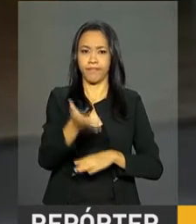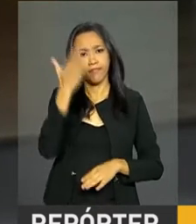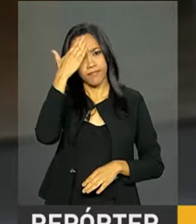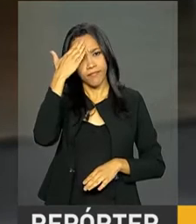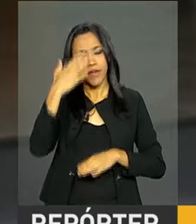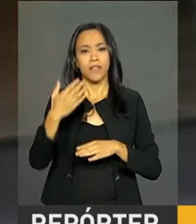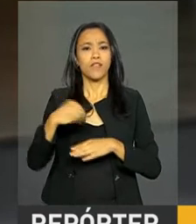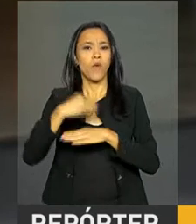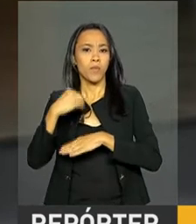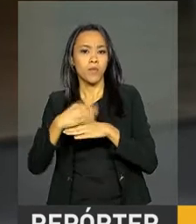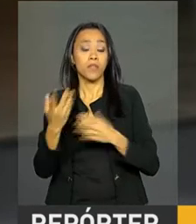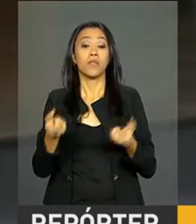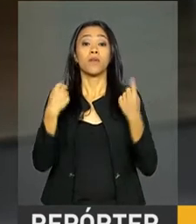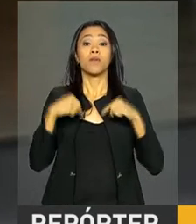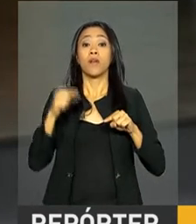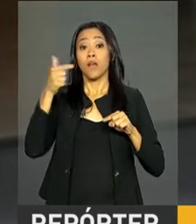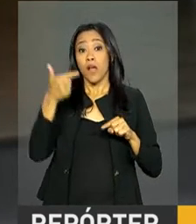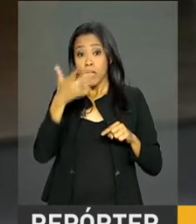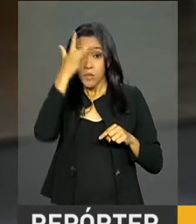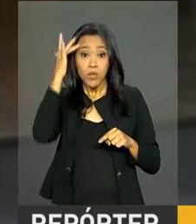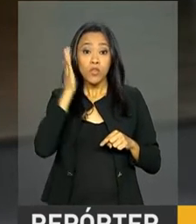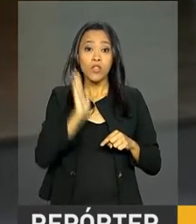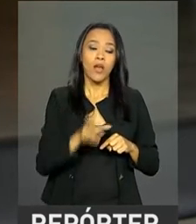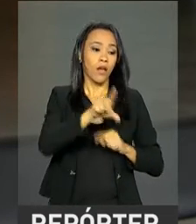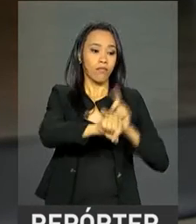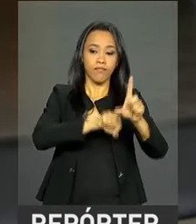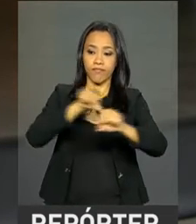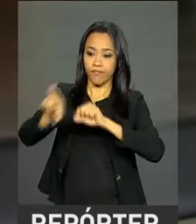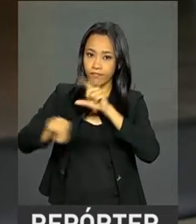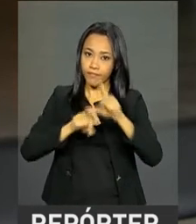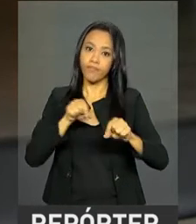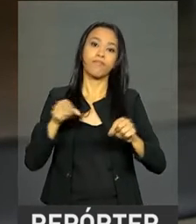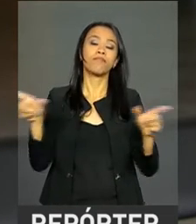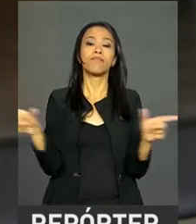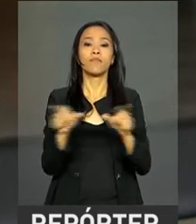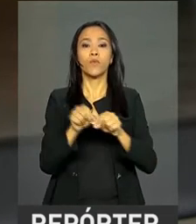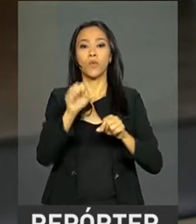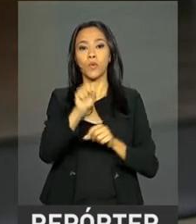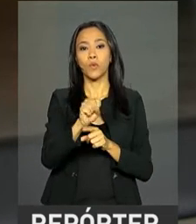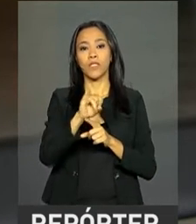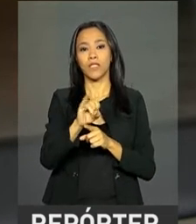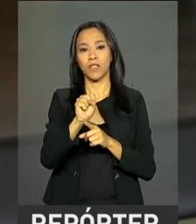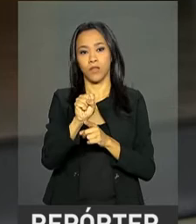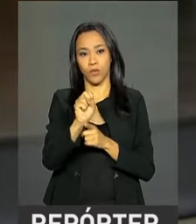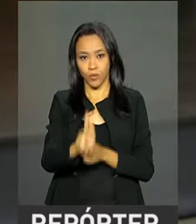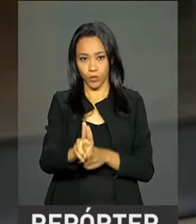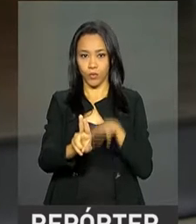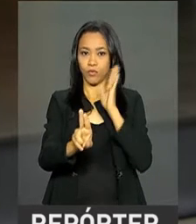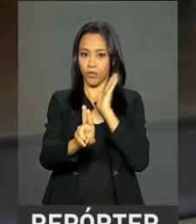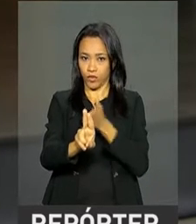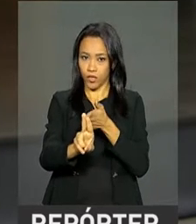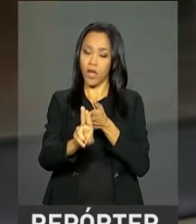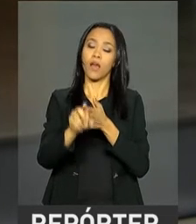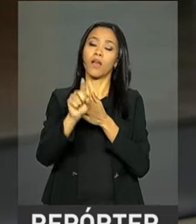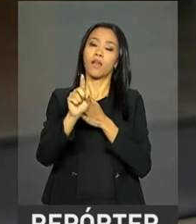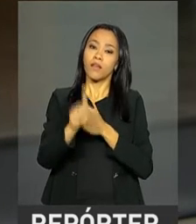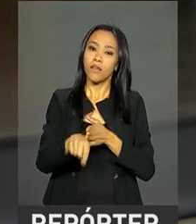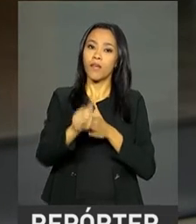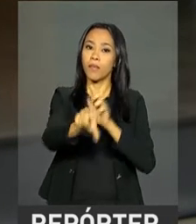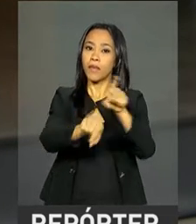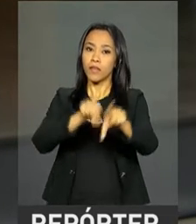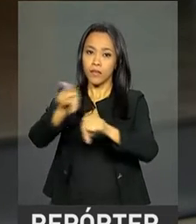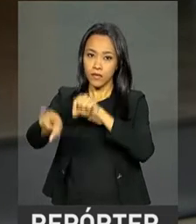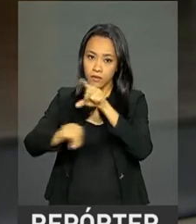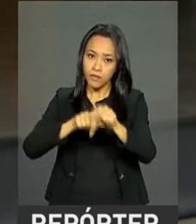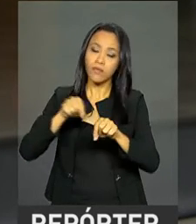siteprouni.mec.gov.br. E os candidatos selecionados na chamada regular do SISU, da primeira edição do SISU, Sistema de Seleção